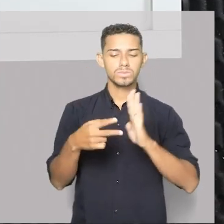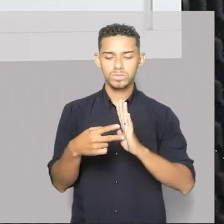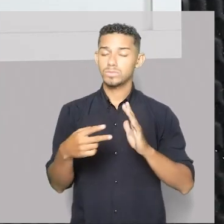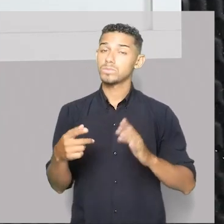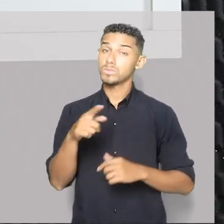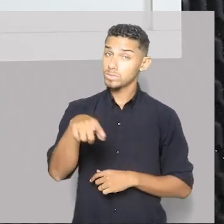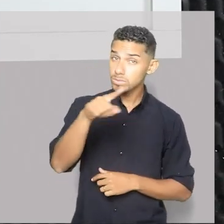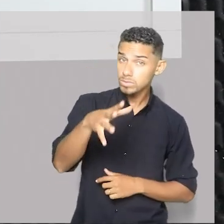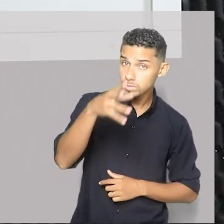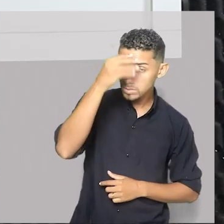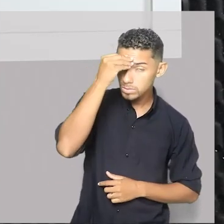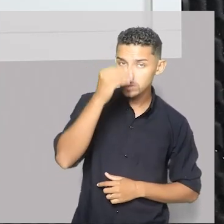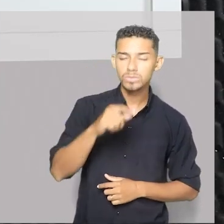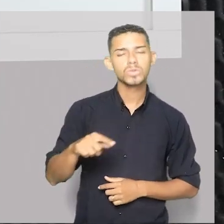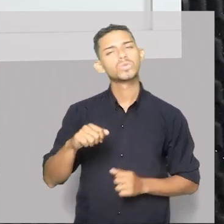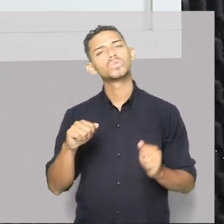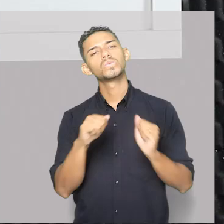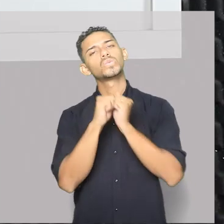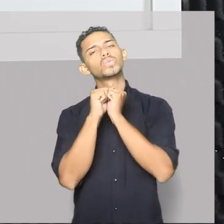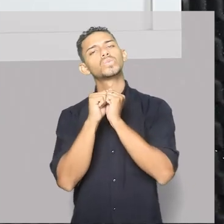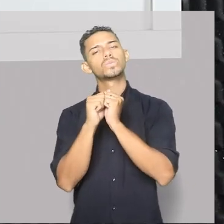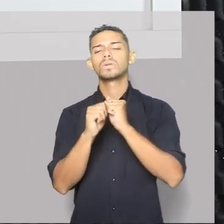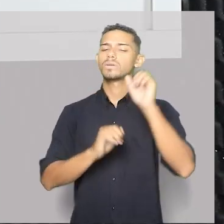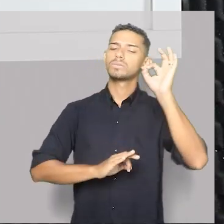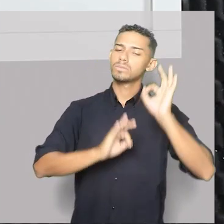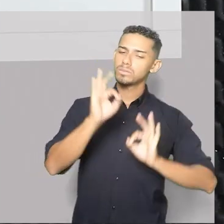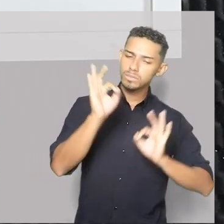significa e você, junto comigo, vai